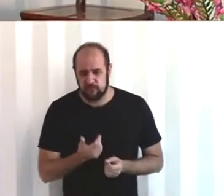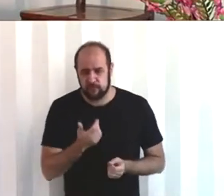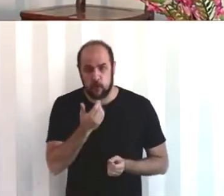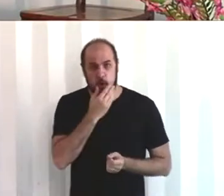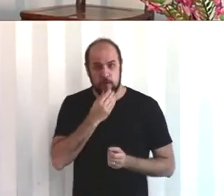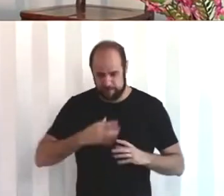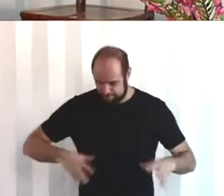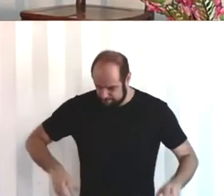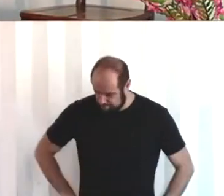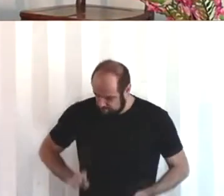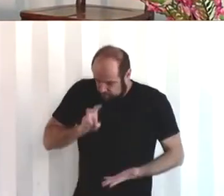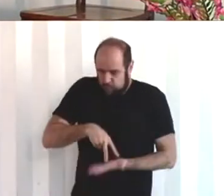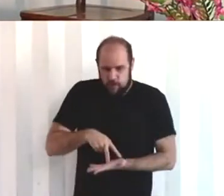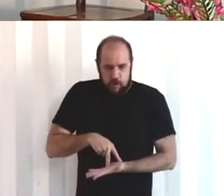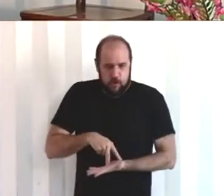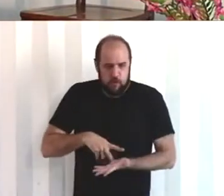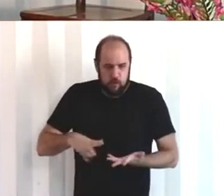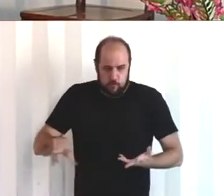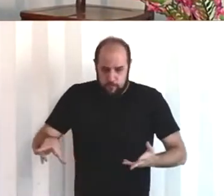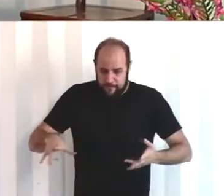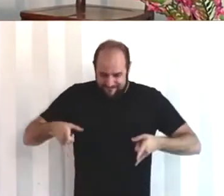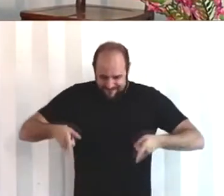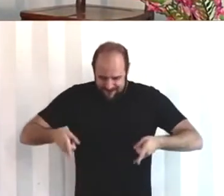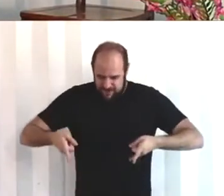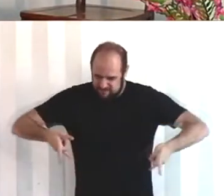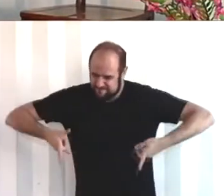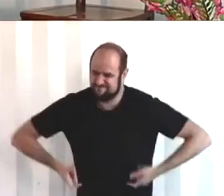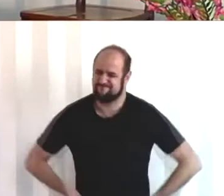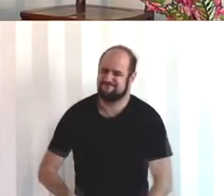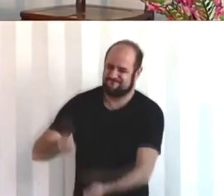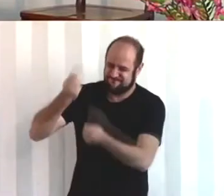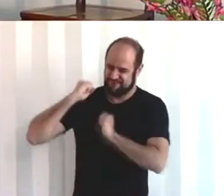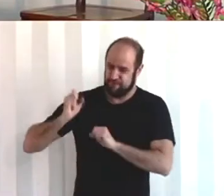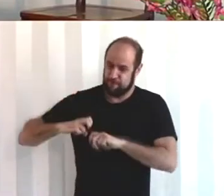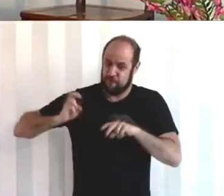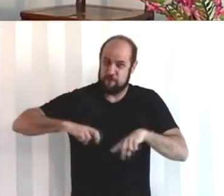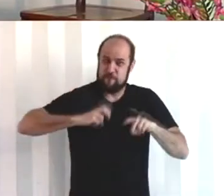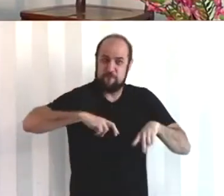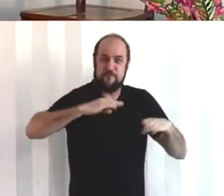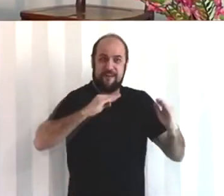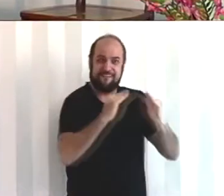tomando o leito em que permanecera deitado, voltou para casa, fazendo o quê?